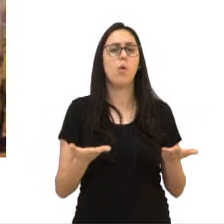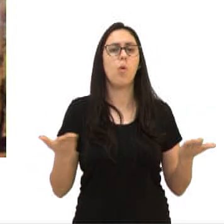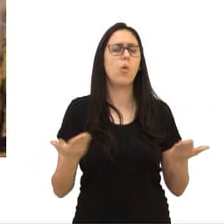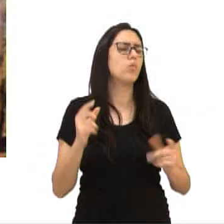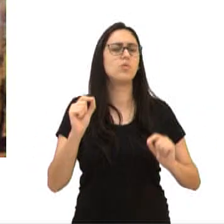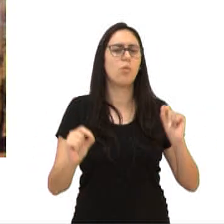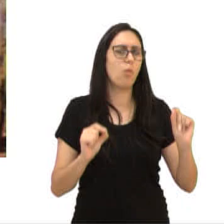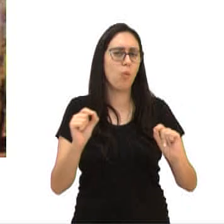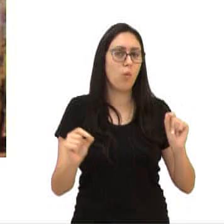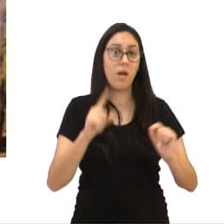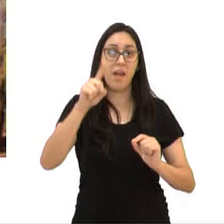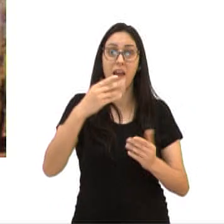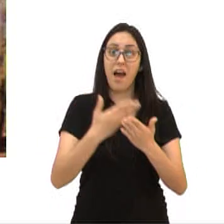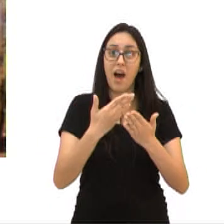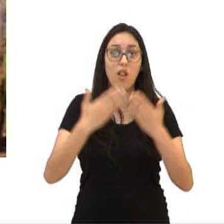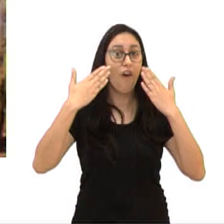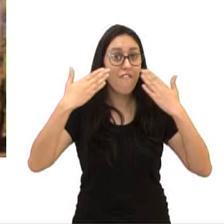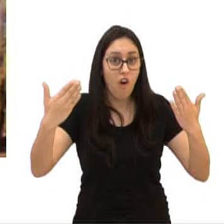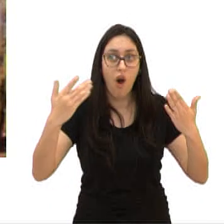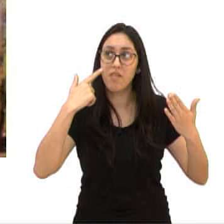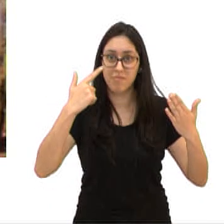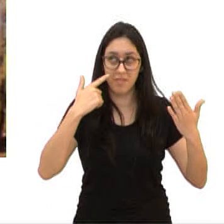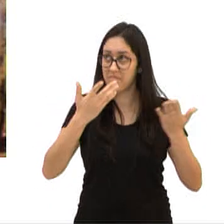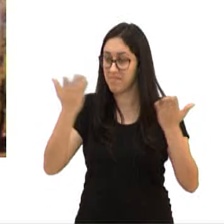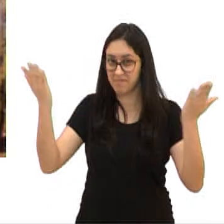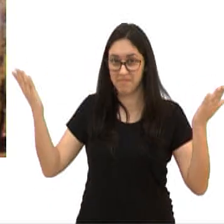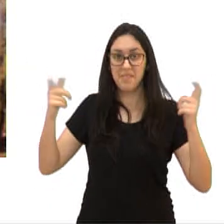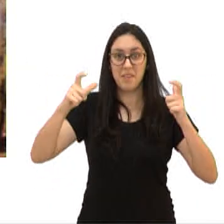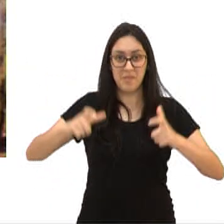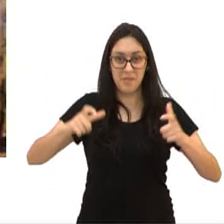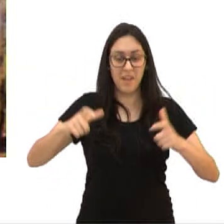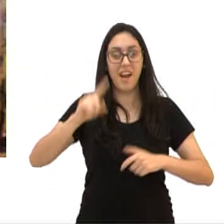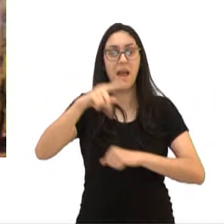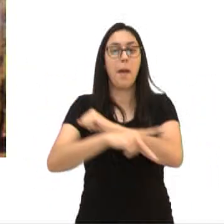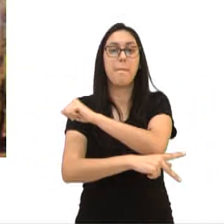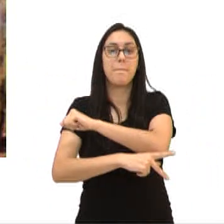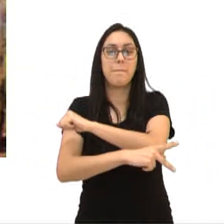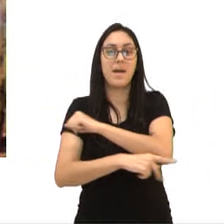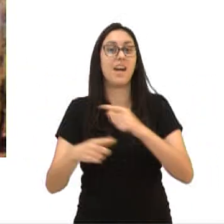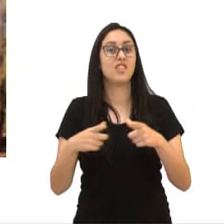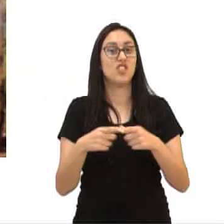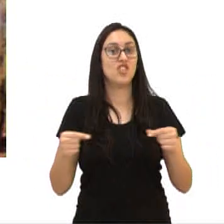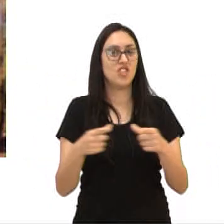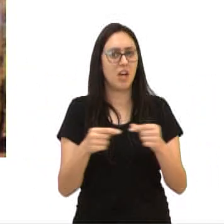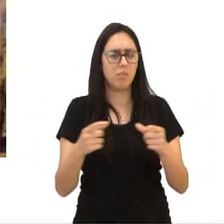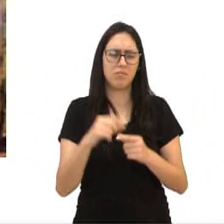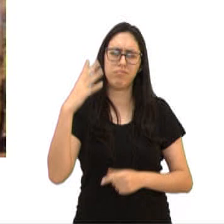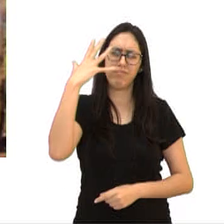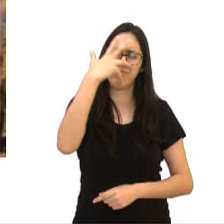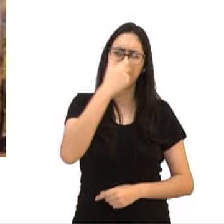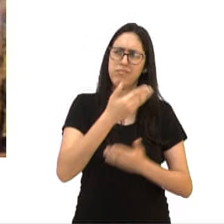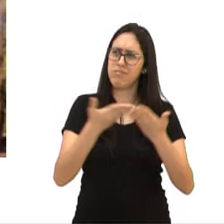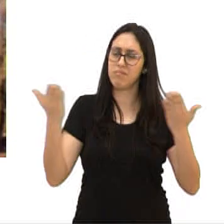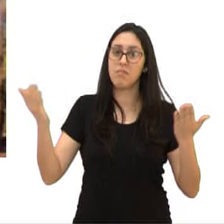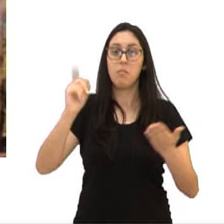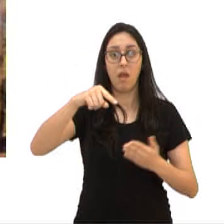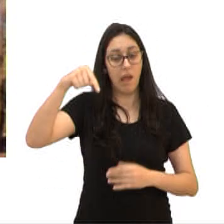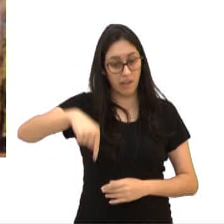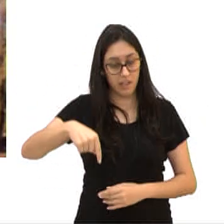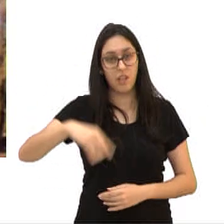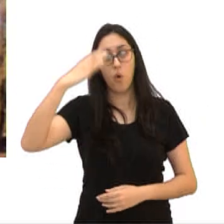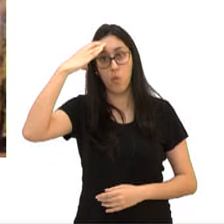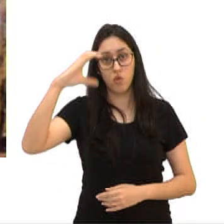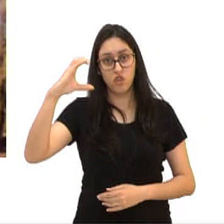uma aula externa. Como vocês podem ver, nós estamos na Praça do Japão, essa belíssima praça em Curitiba, que é um